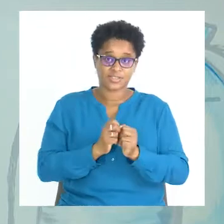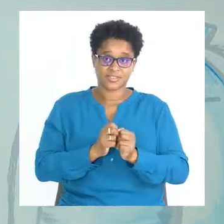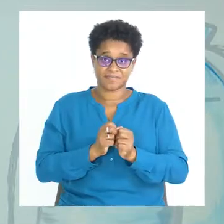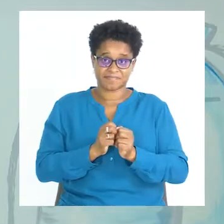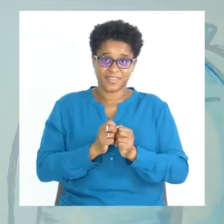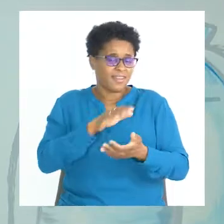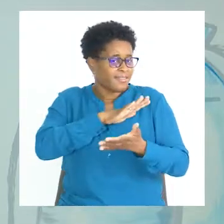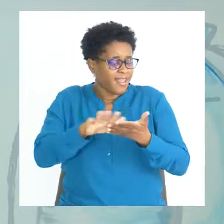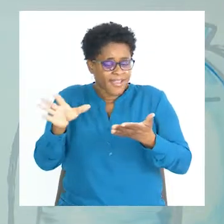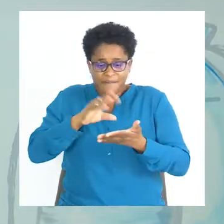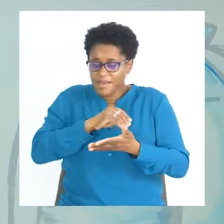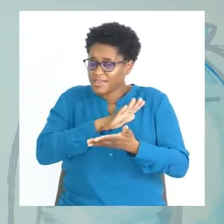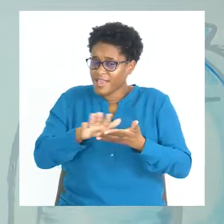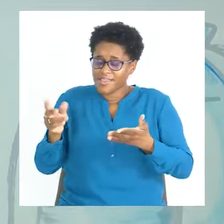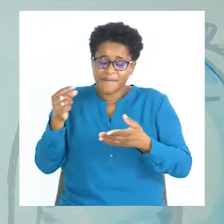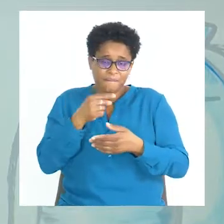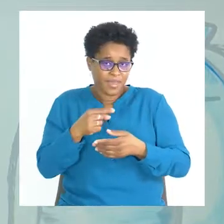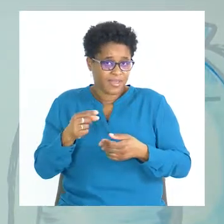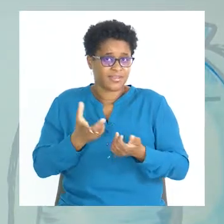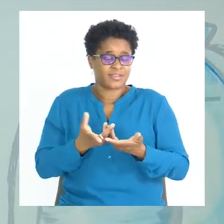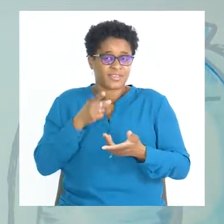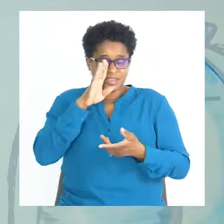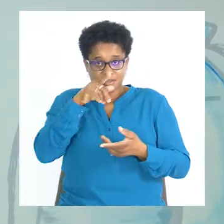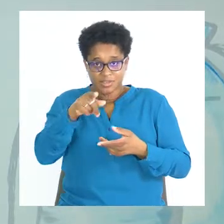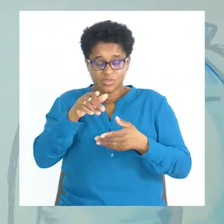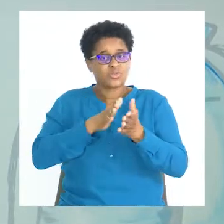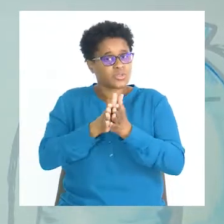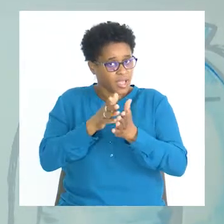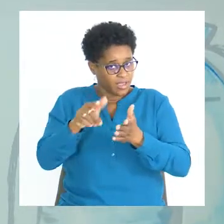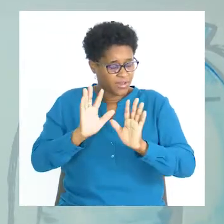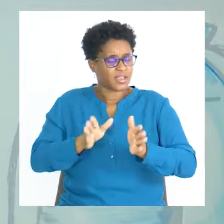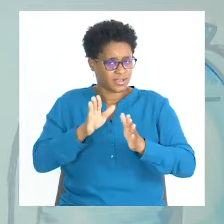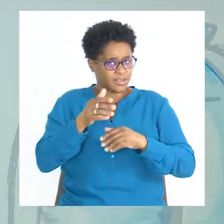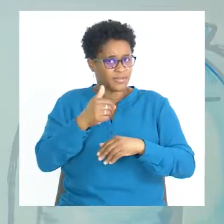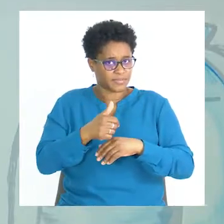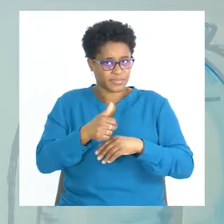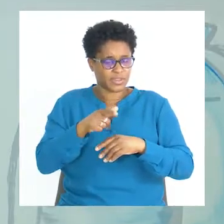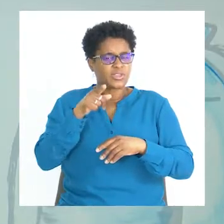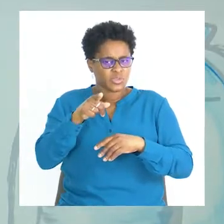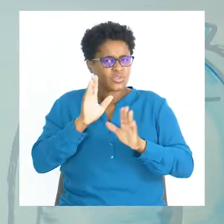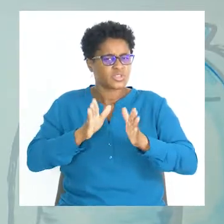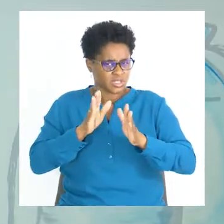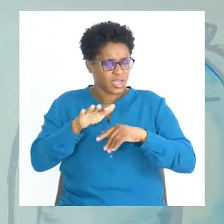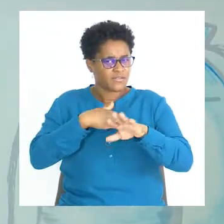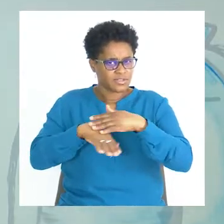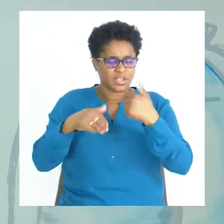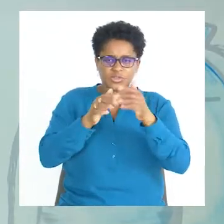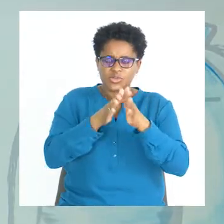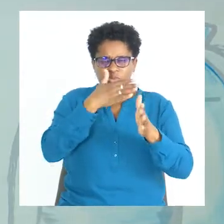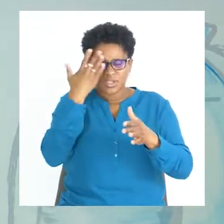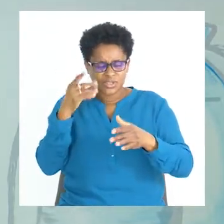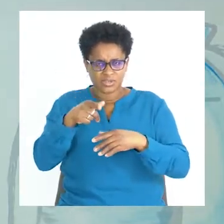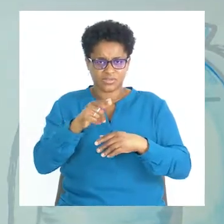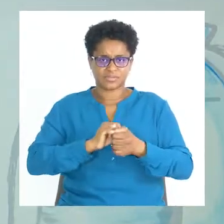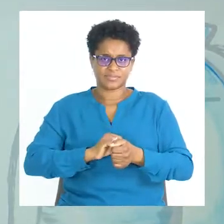e nada mais, nada menos, se tu utilizares, vai dar certo. Aliás, tu já utilizas tudo isso no